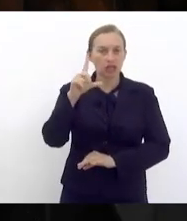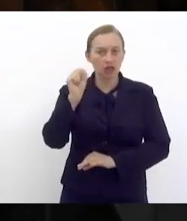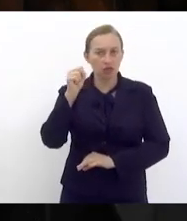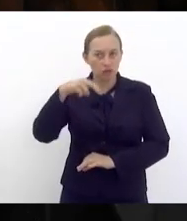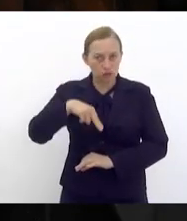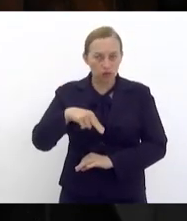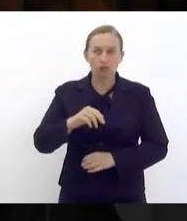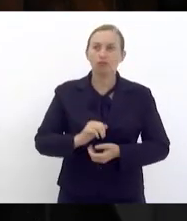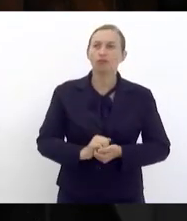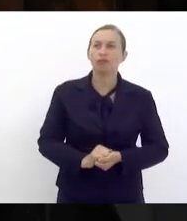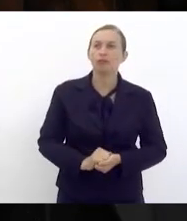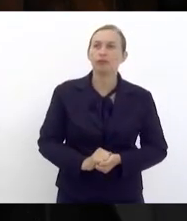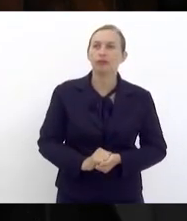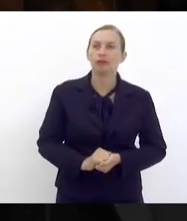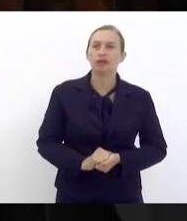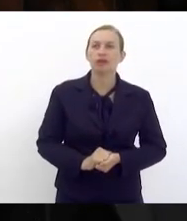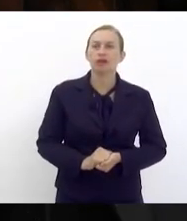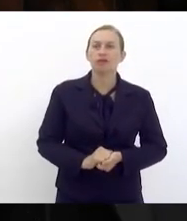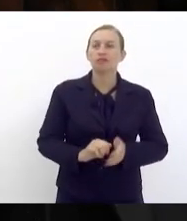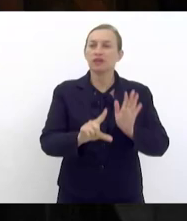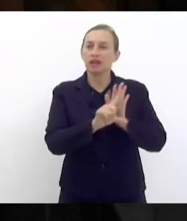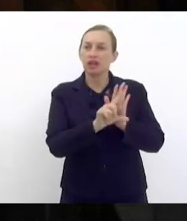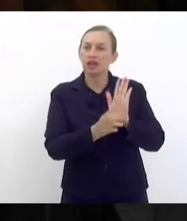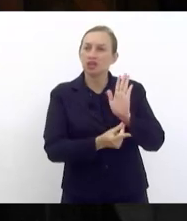sobre a LDO